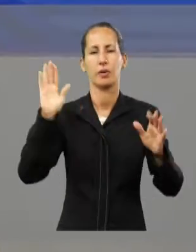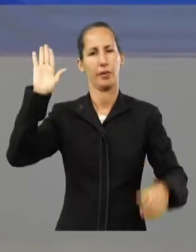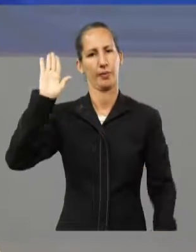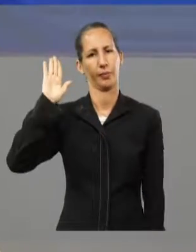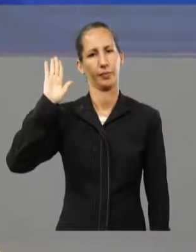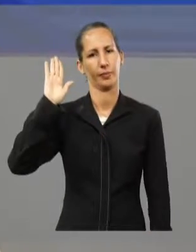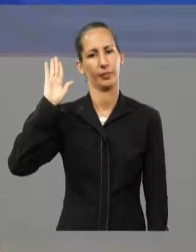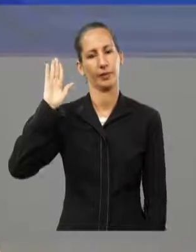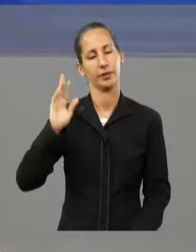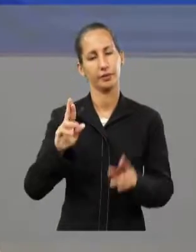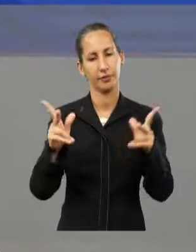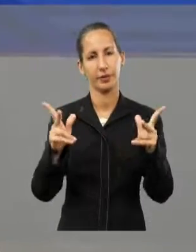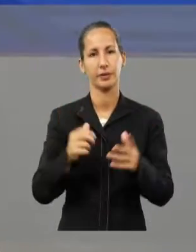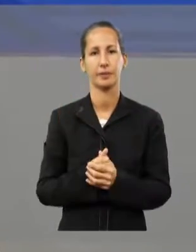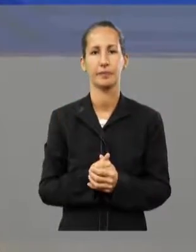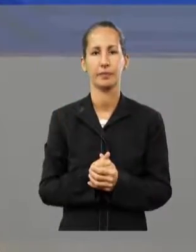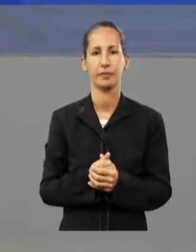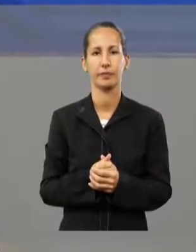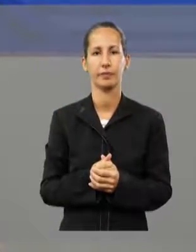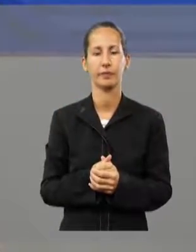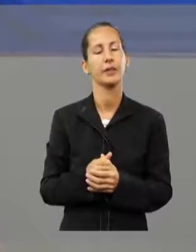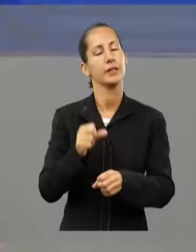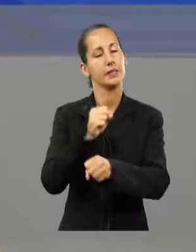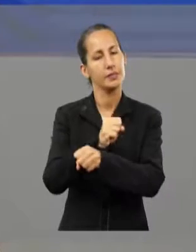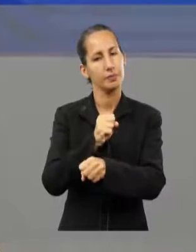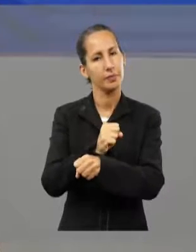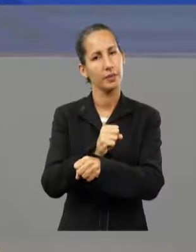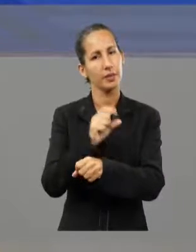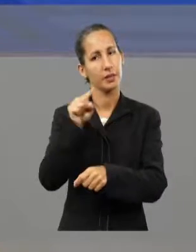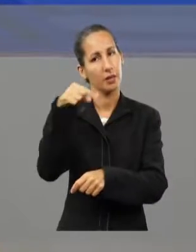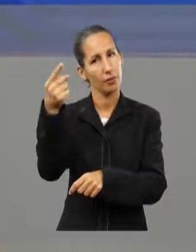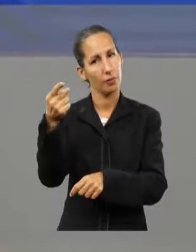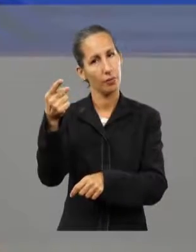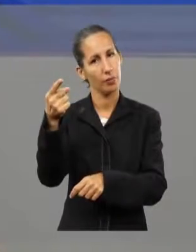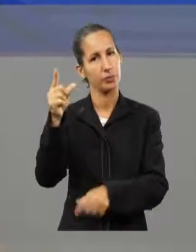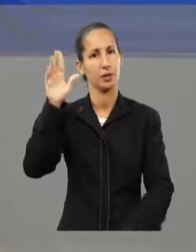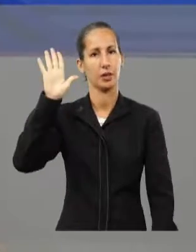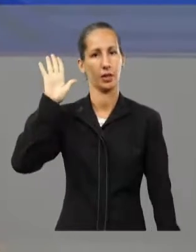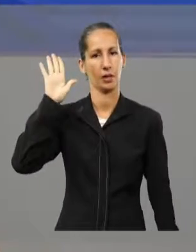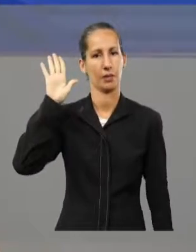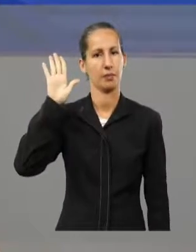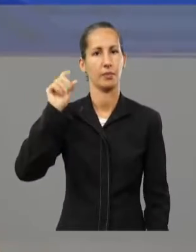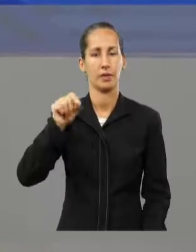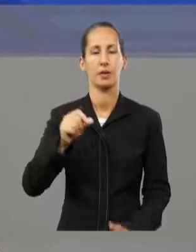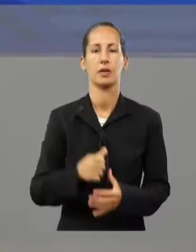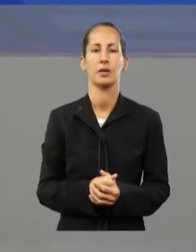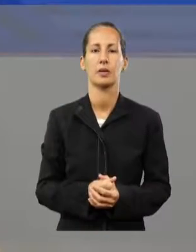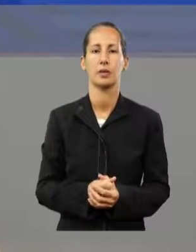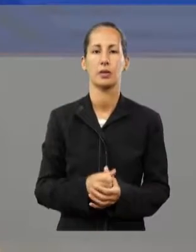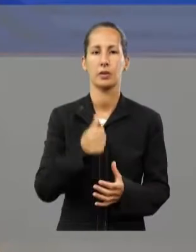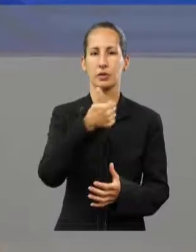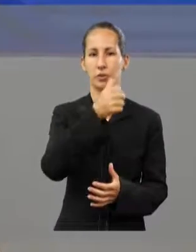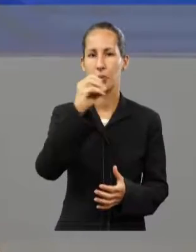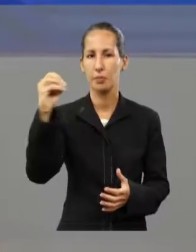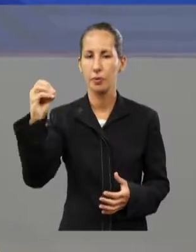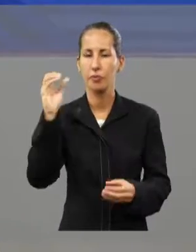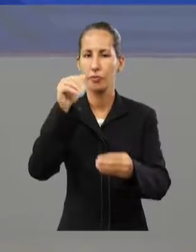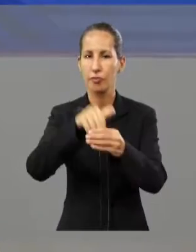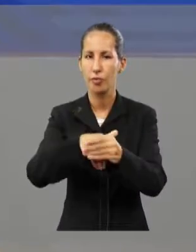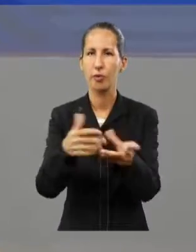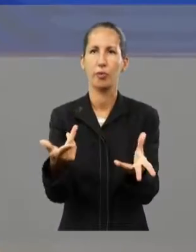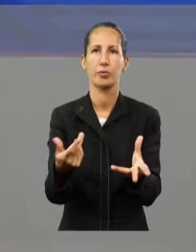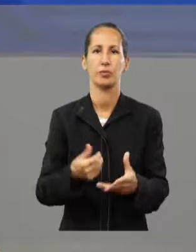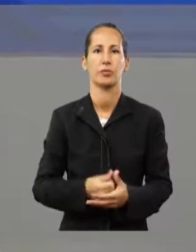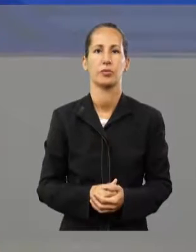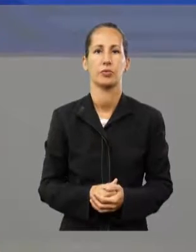coligação. Se aguente, porque na próxima campanha vai acabar com a coligação, acaba ganhar negócio de 2.000 votos, negócio